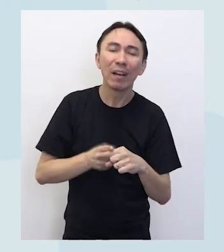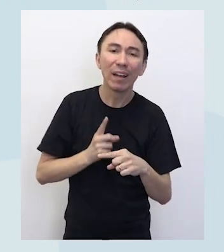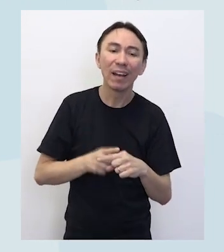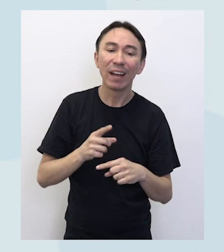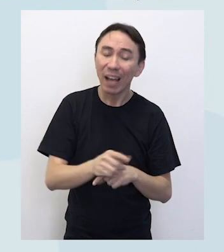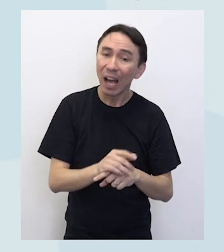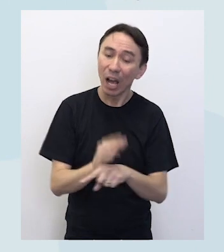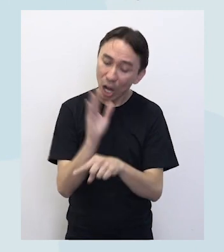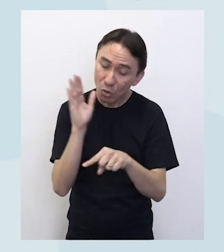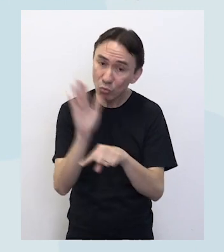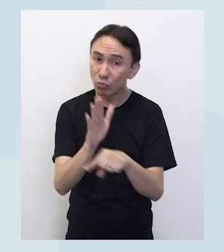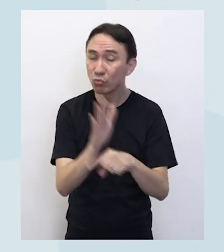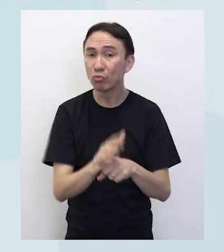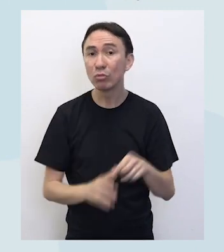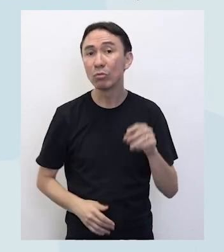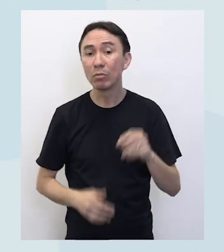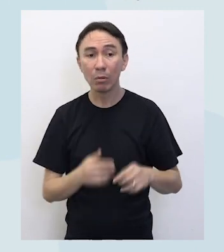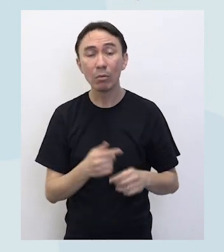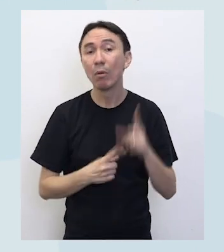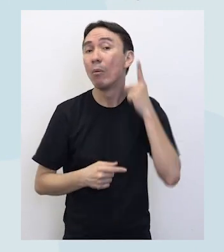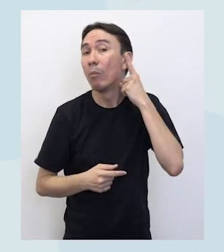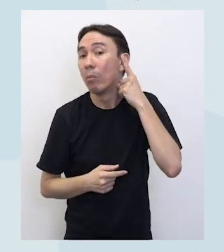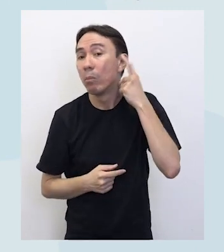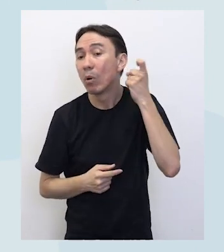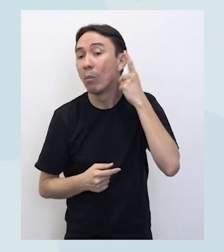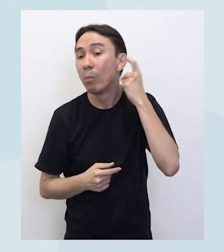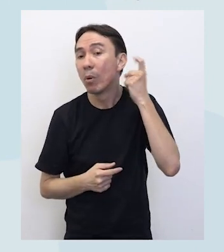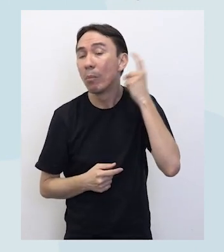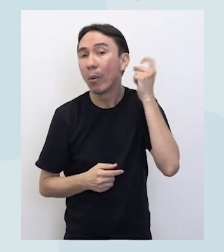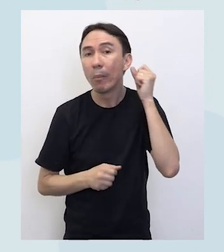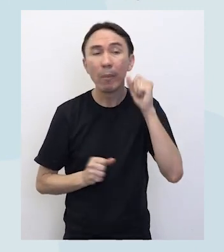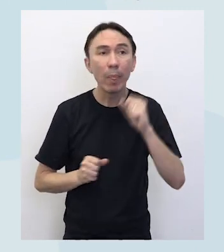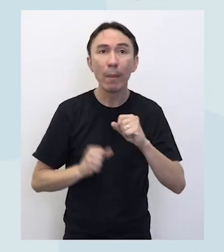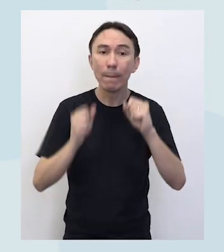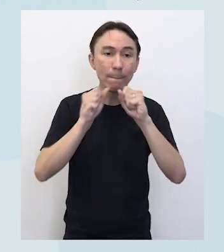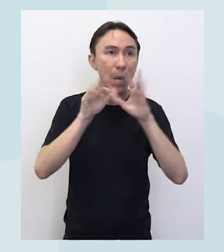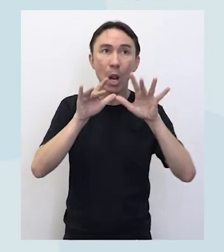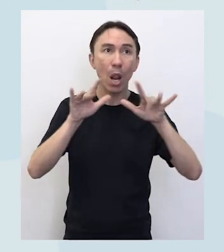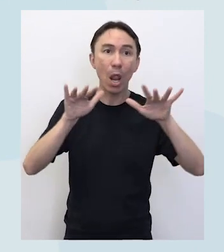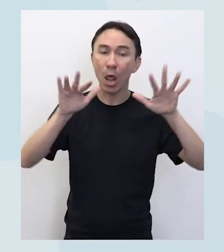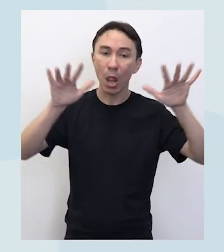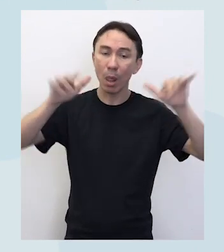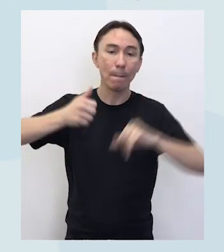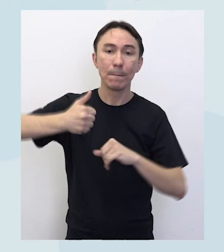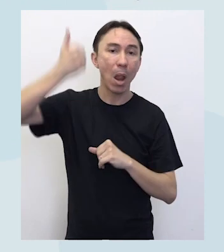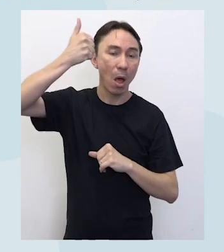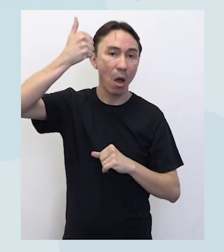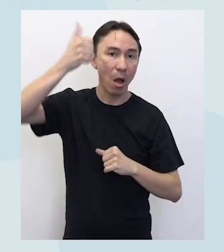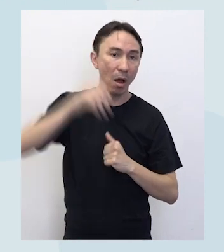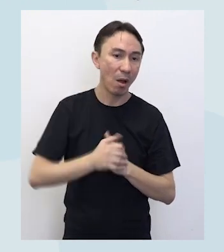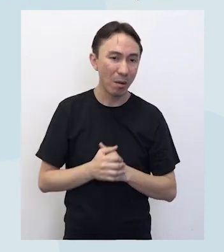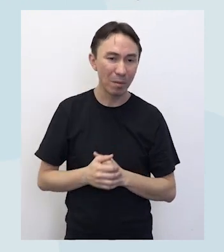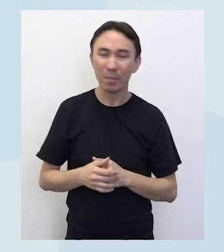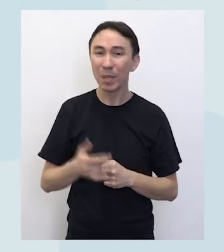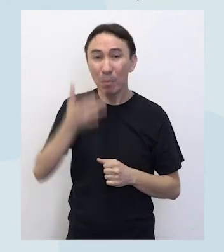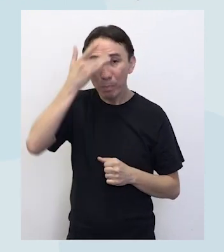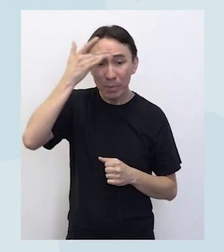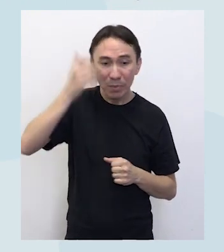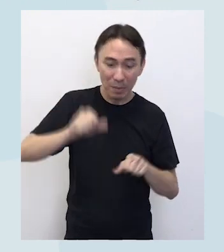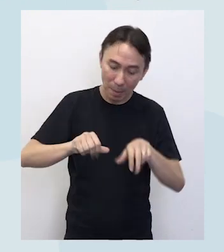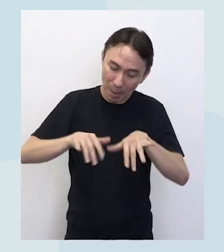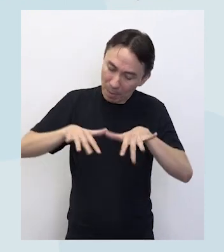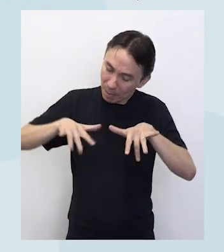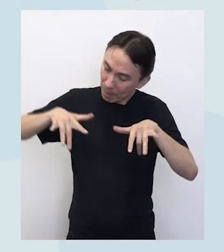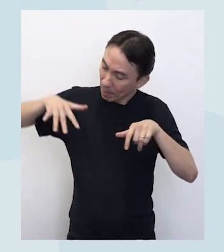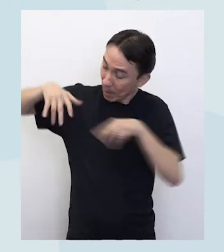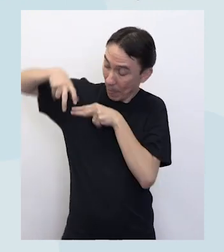concha, auxilia justamente na reprodução do som. A acústica fica melhor. Então, mesmo quem está lá na última cadeirinha